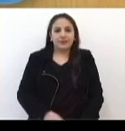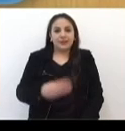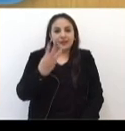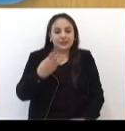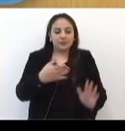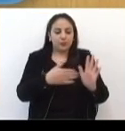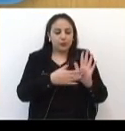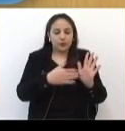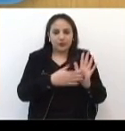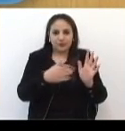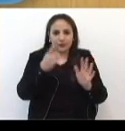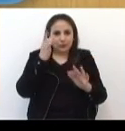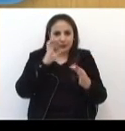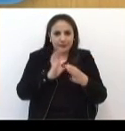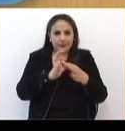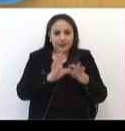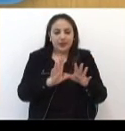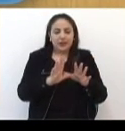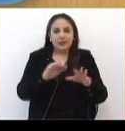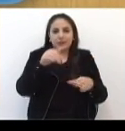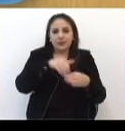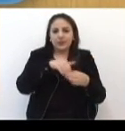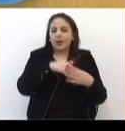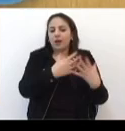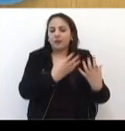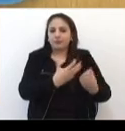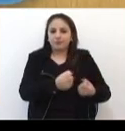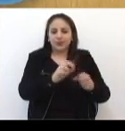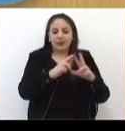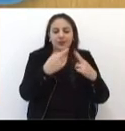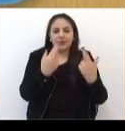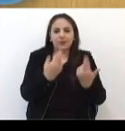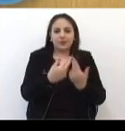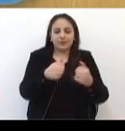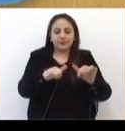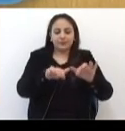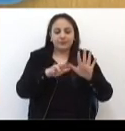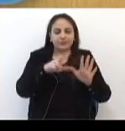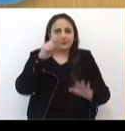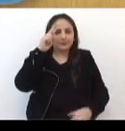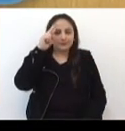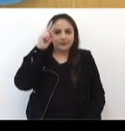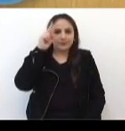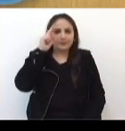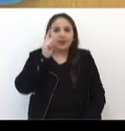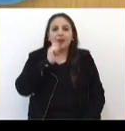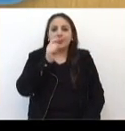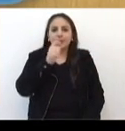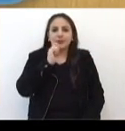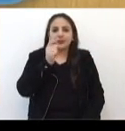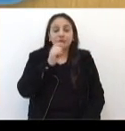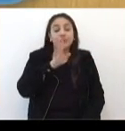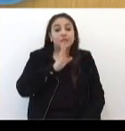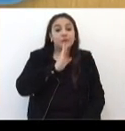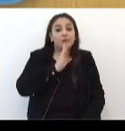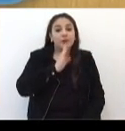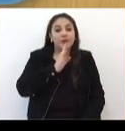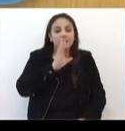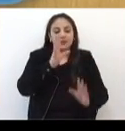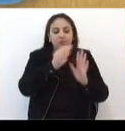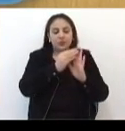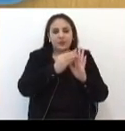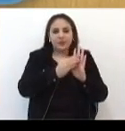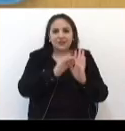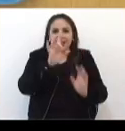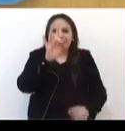Três proposições foram aprovadas por unanimidade na reunião plenária de segunda-feira. Na reportagem você conhece o